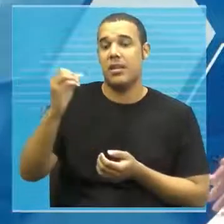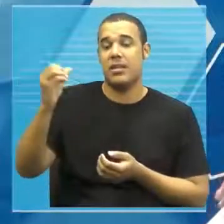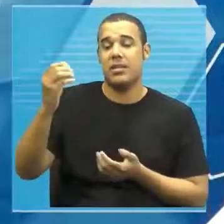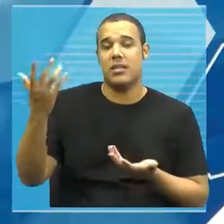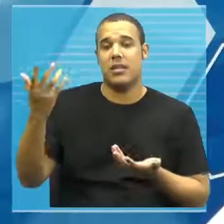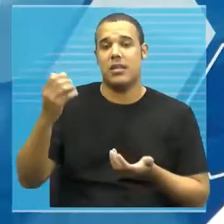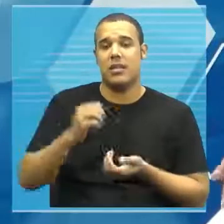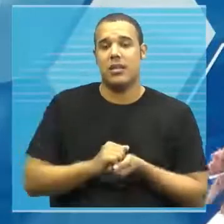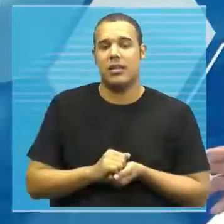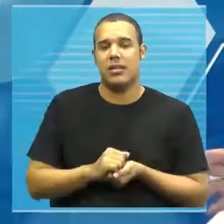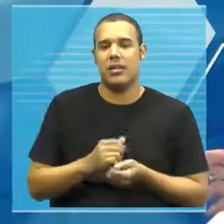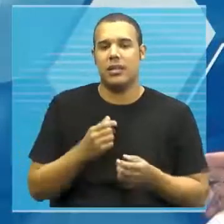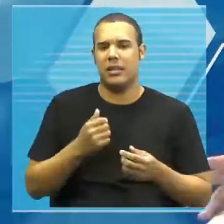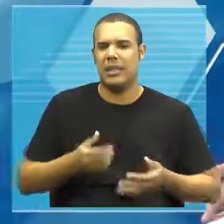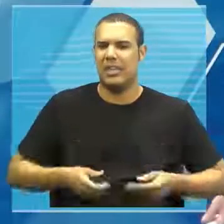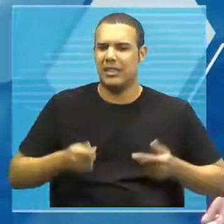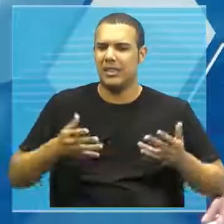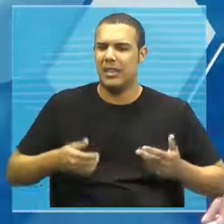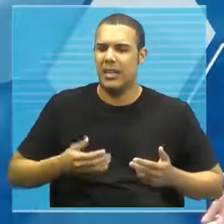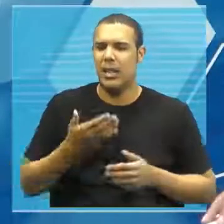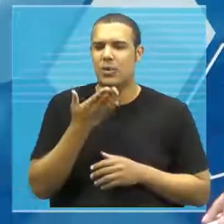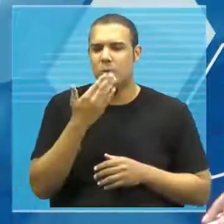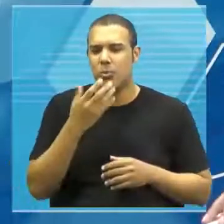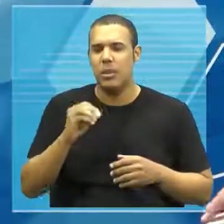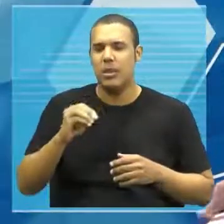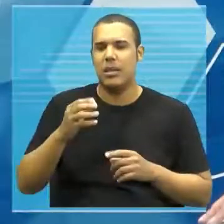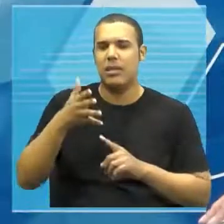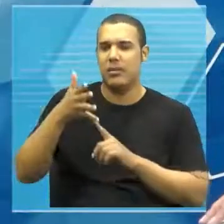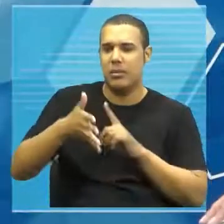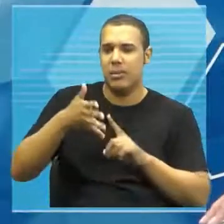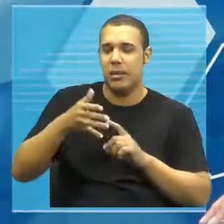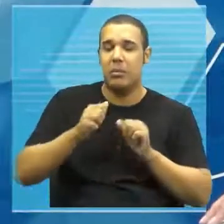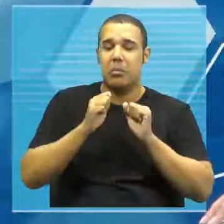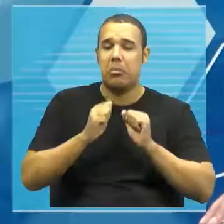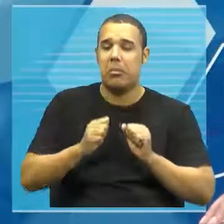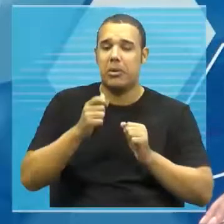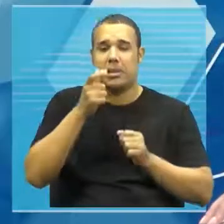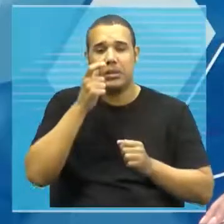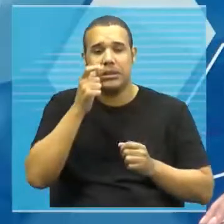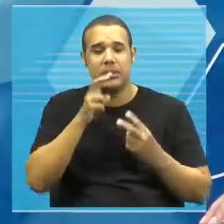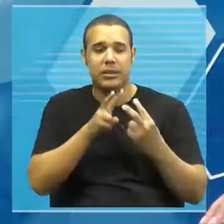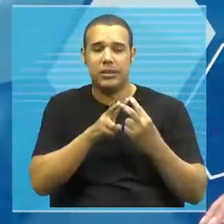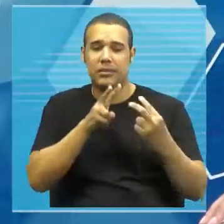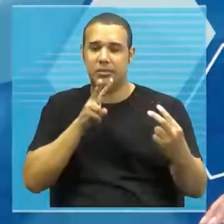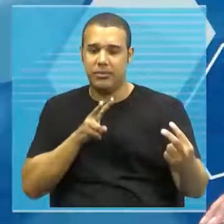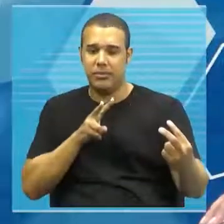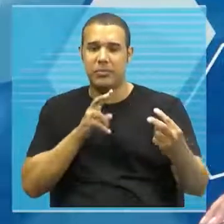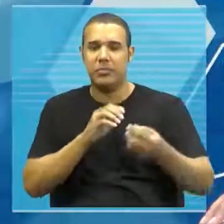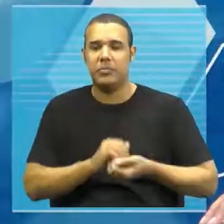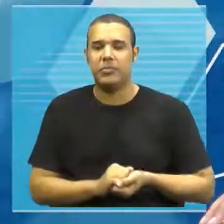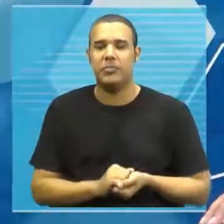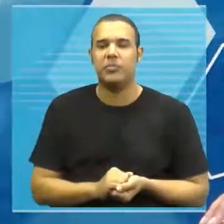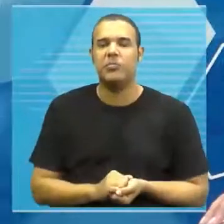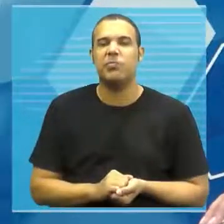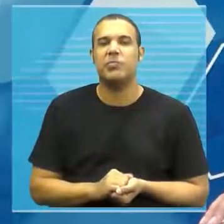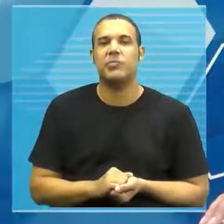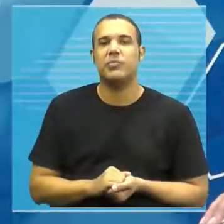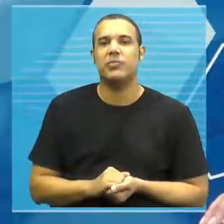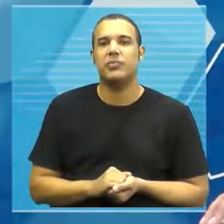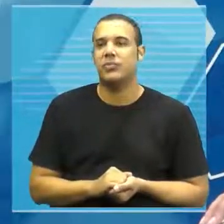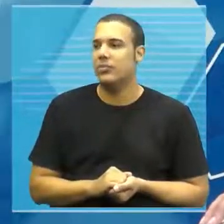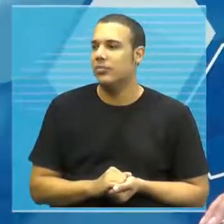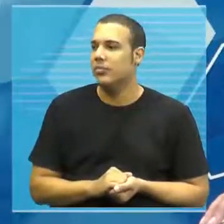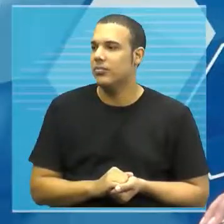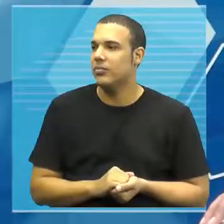gastar com alimentação gastar com a palestra assistir de forma remota Oi Polly olhem nós